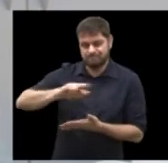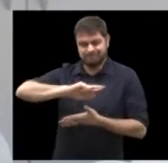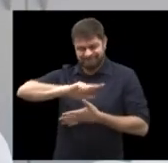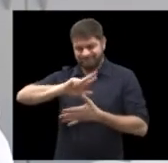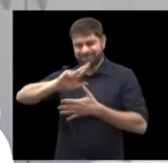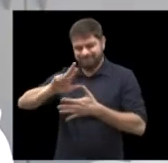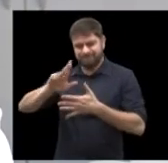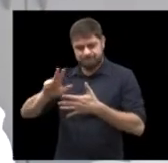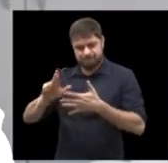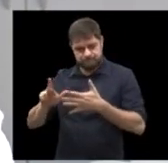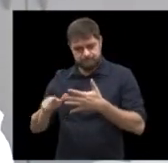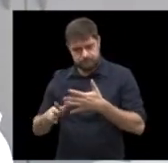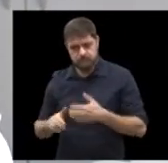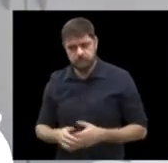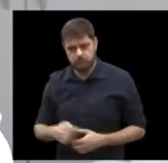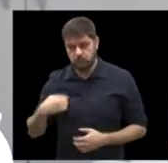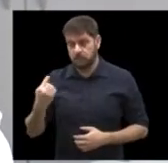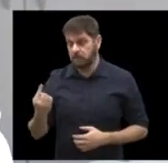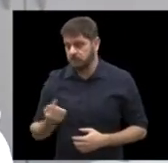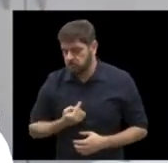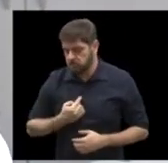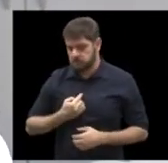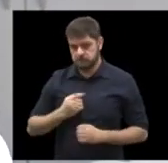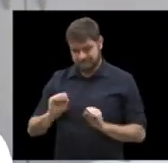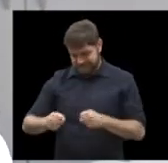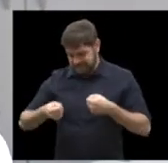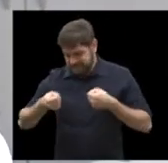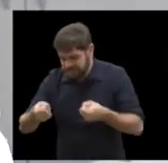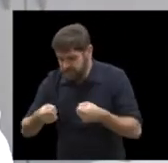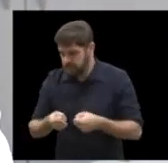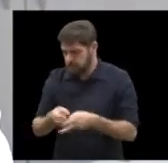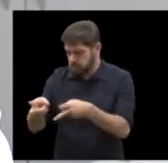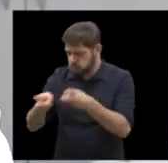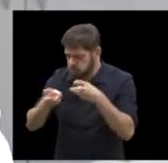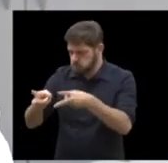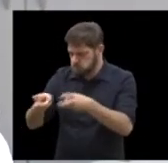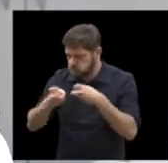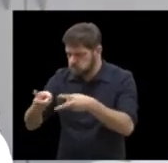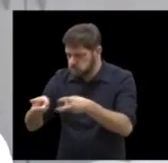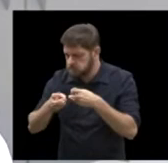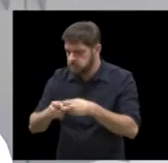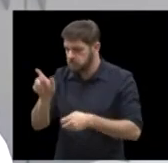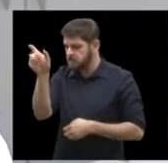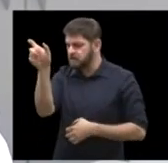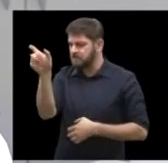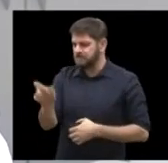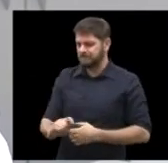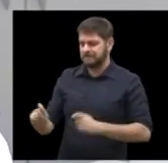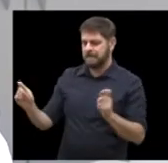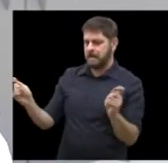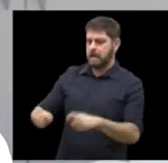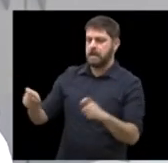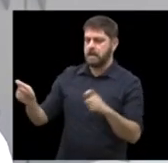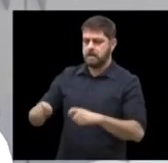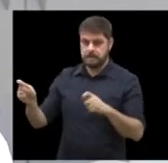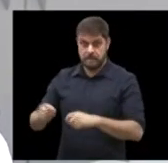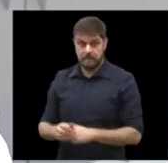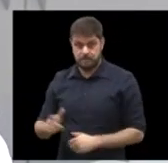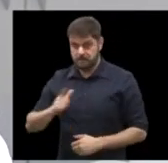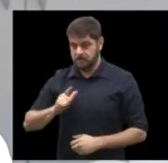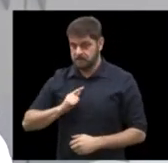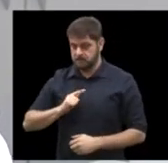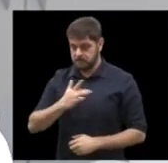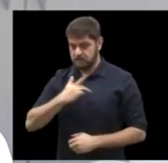acometimento dele. Nós vamos até o limite que a gente percebe, onde a gente percebe que esse paciente possa vir a estar